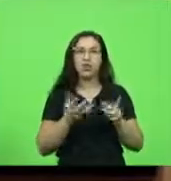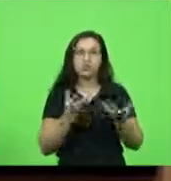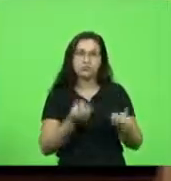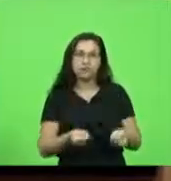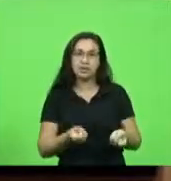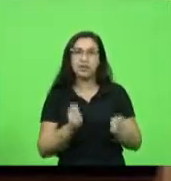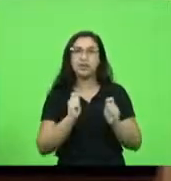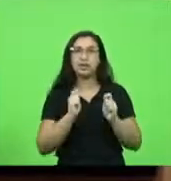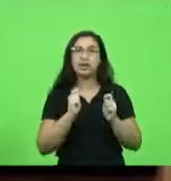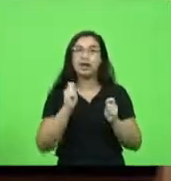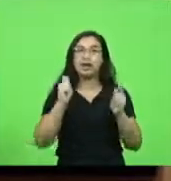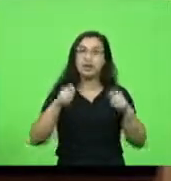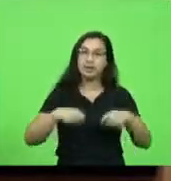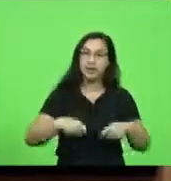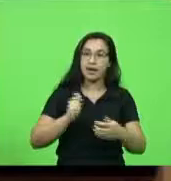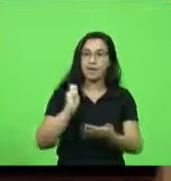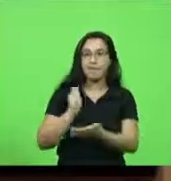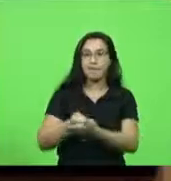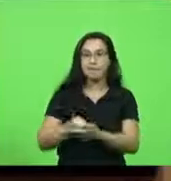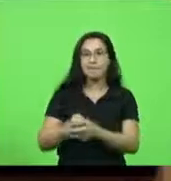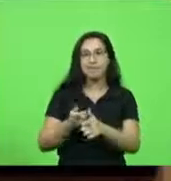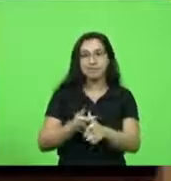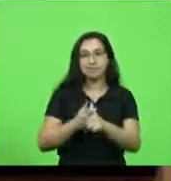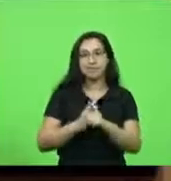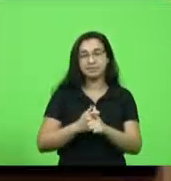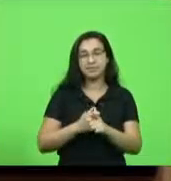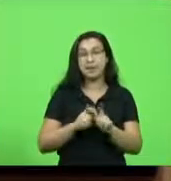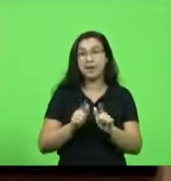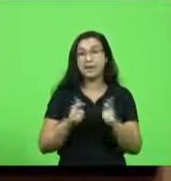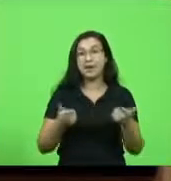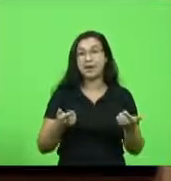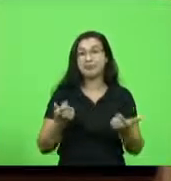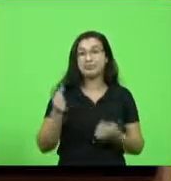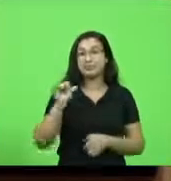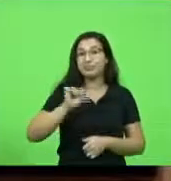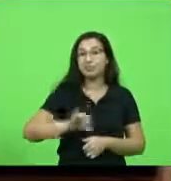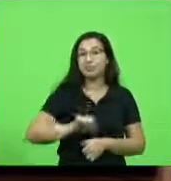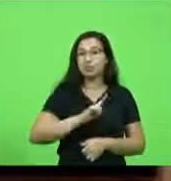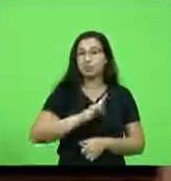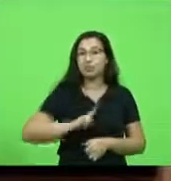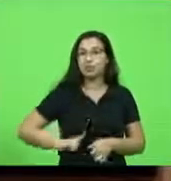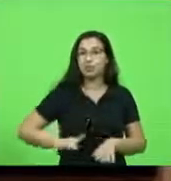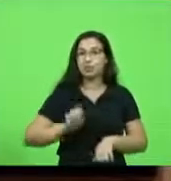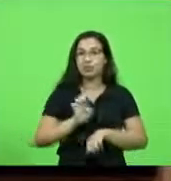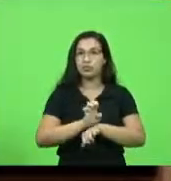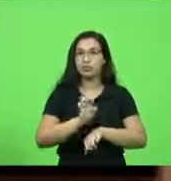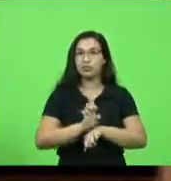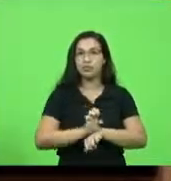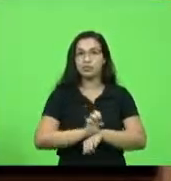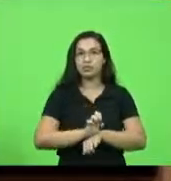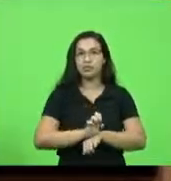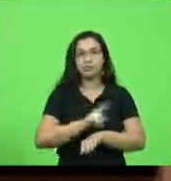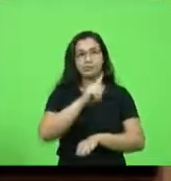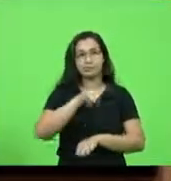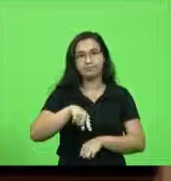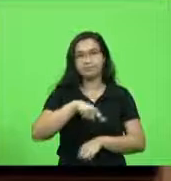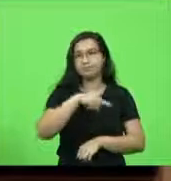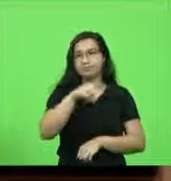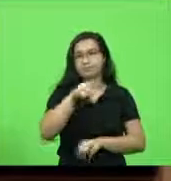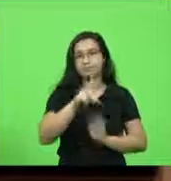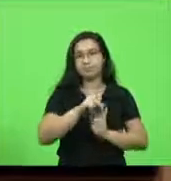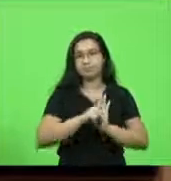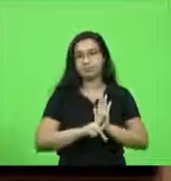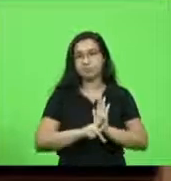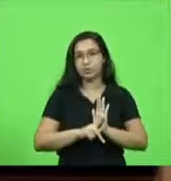pudesse quitar as dívidas. Só que, infelizmente, o governador do Estado, ele vetou o projeto na